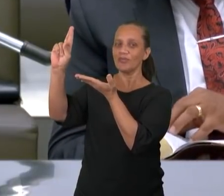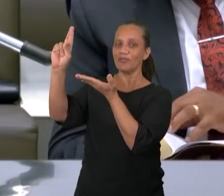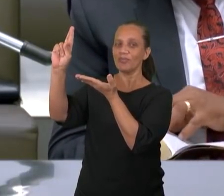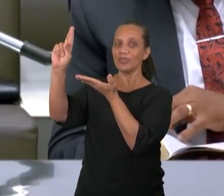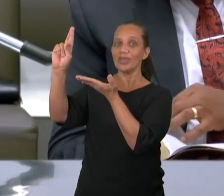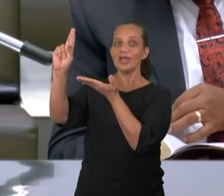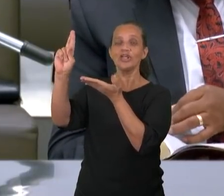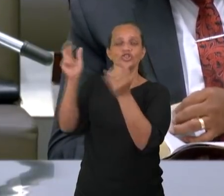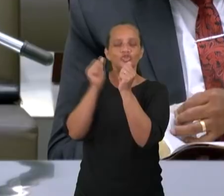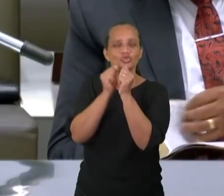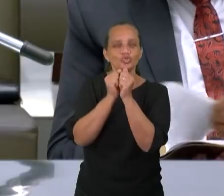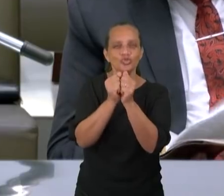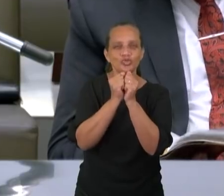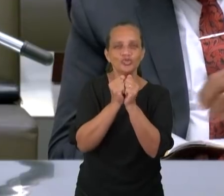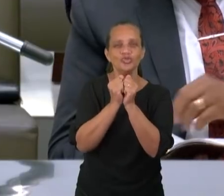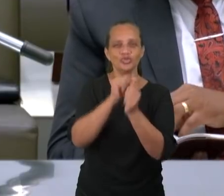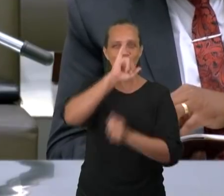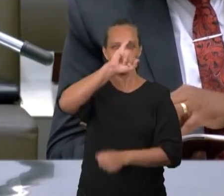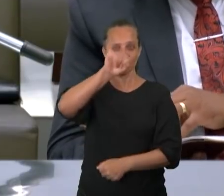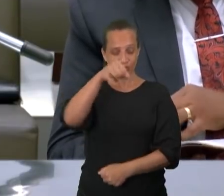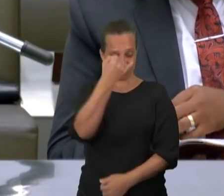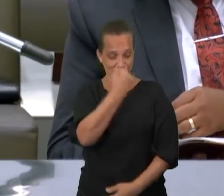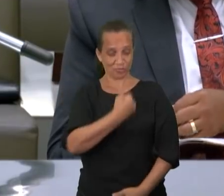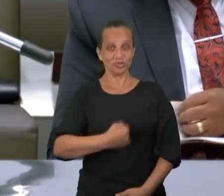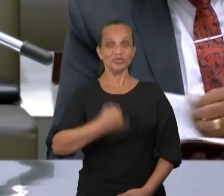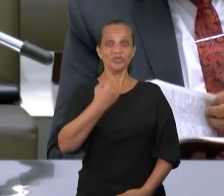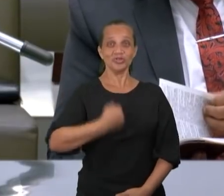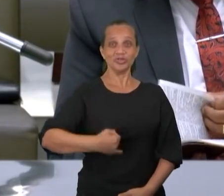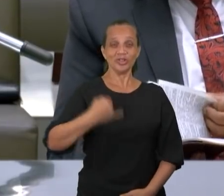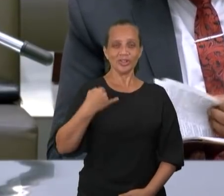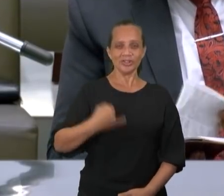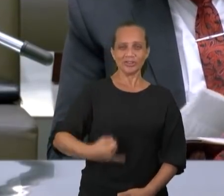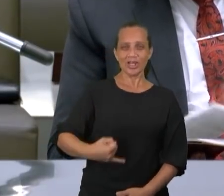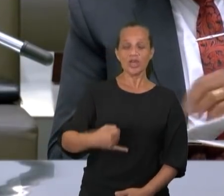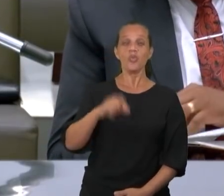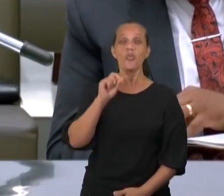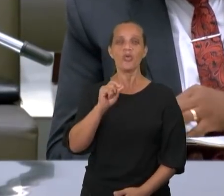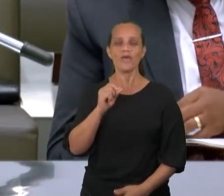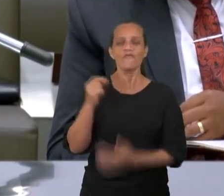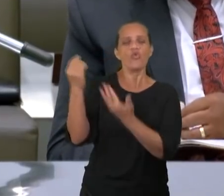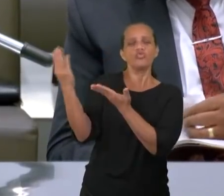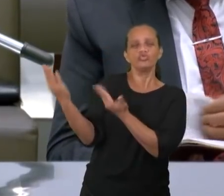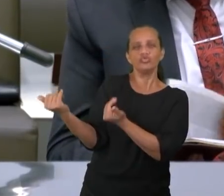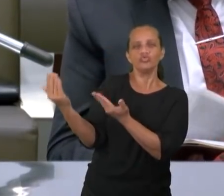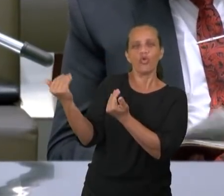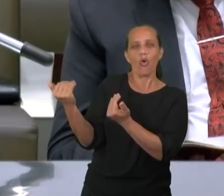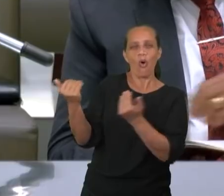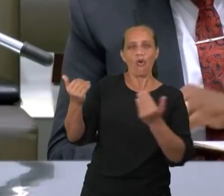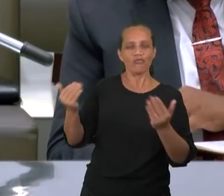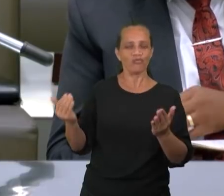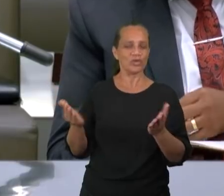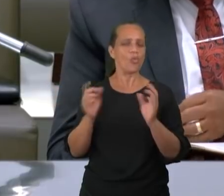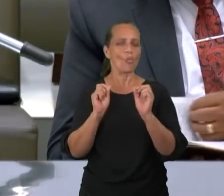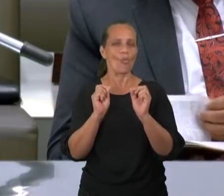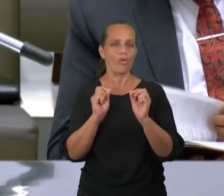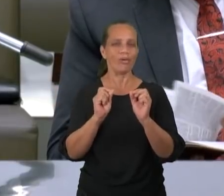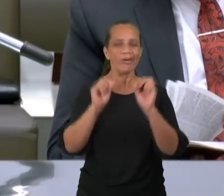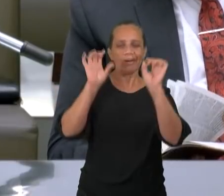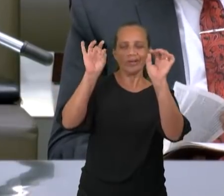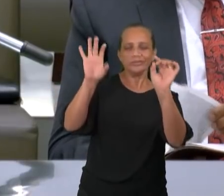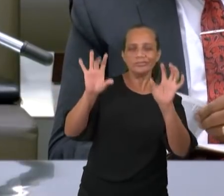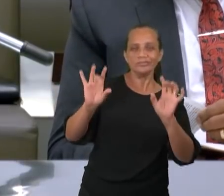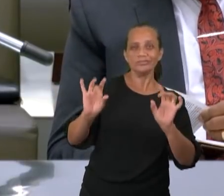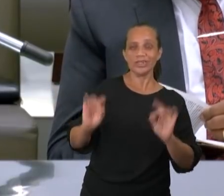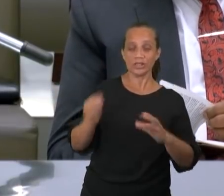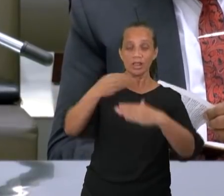estava com José, e foi varão próspero, e estava na casa do seu